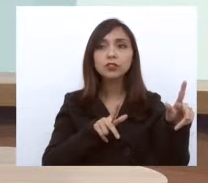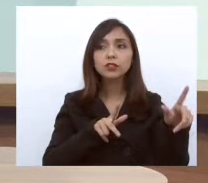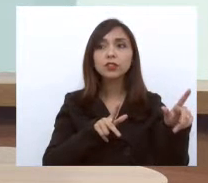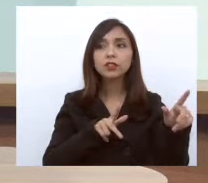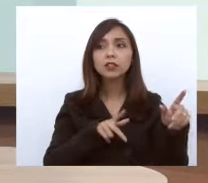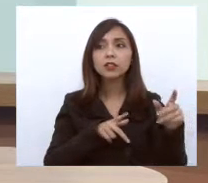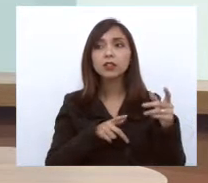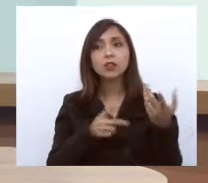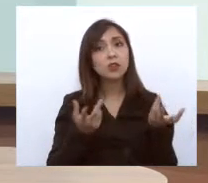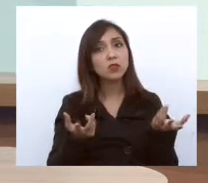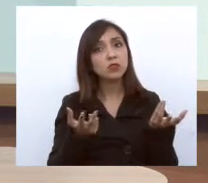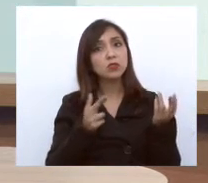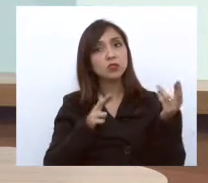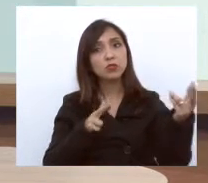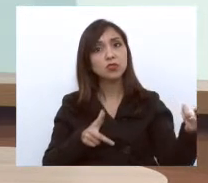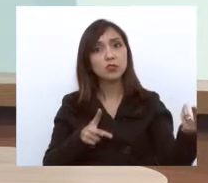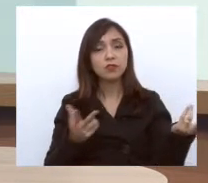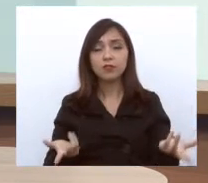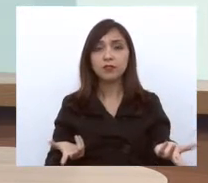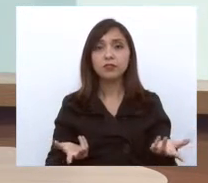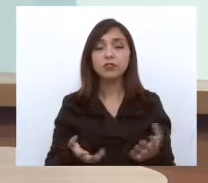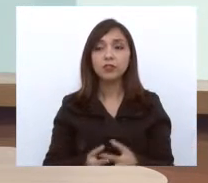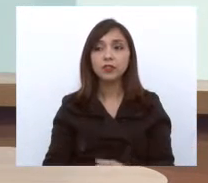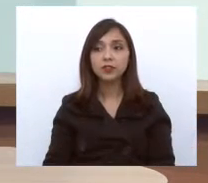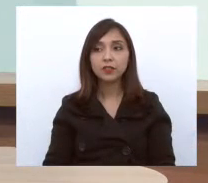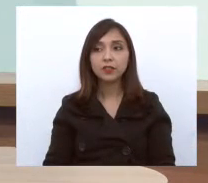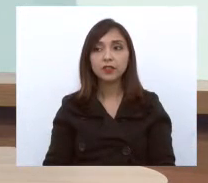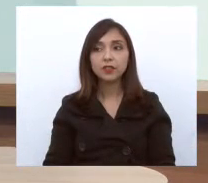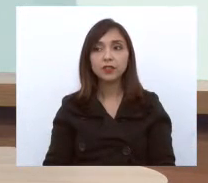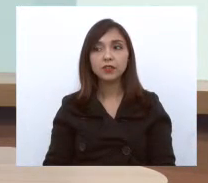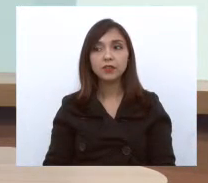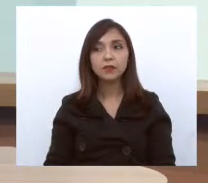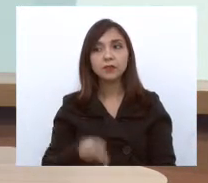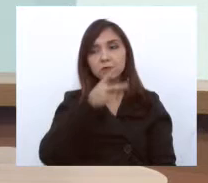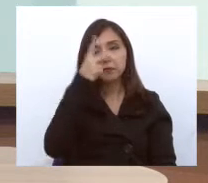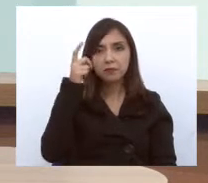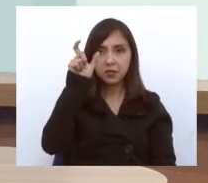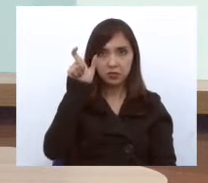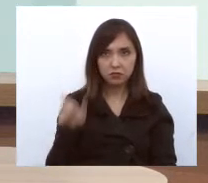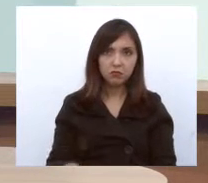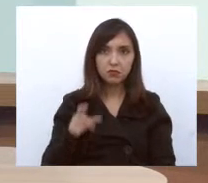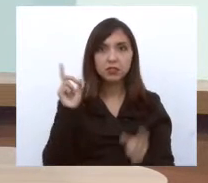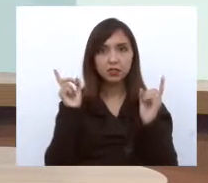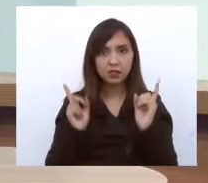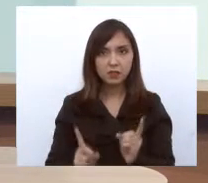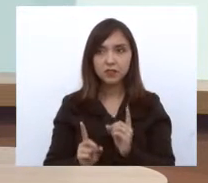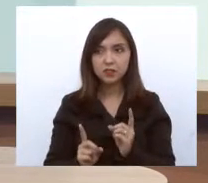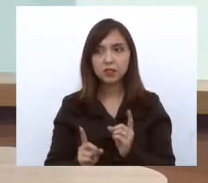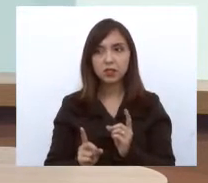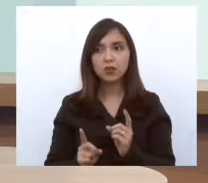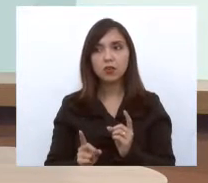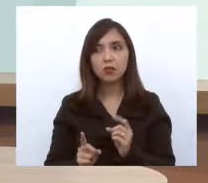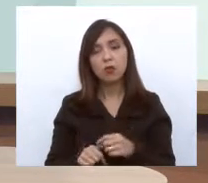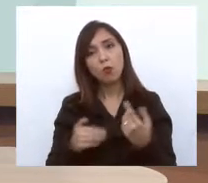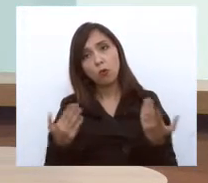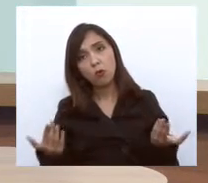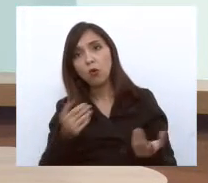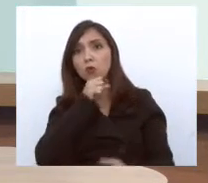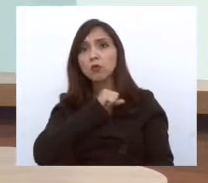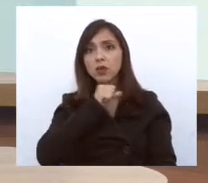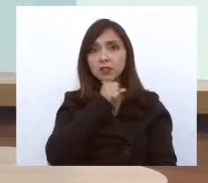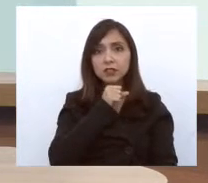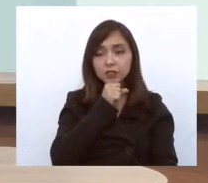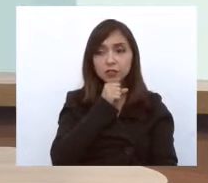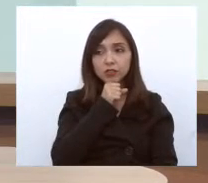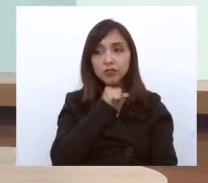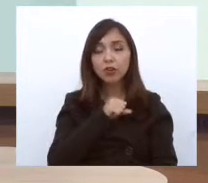Martins, de forma diferente. Dizer que uma pessoa deficiente ou uma pessoa idosa